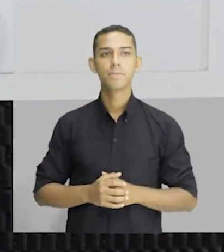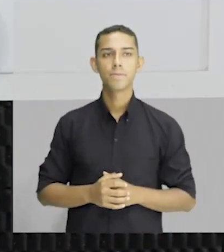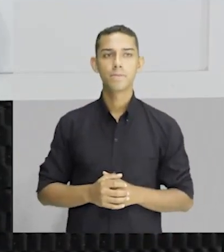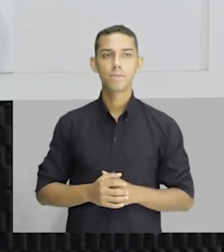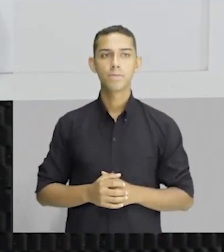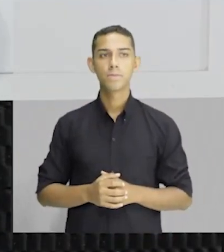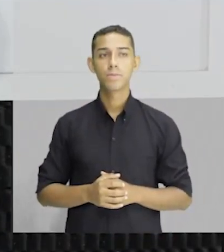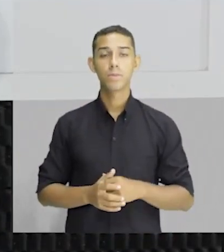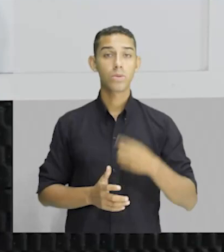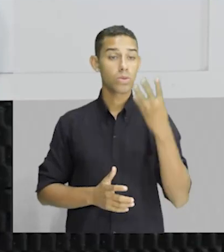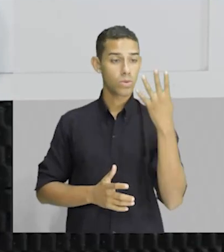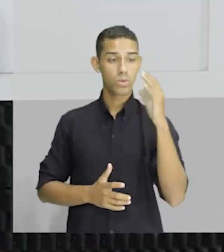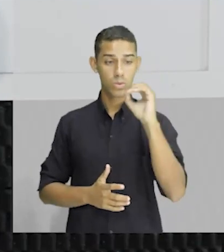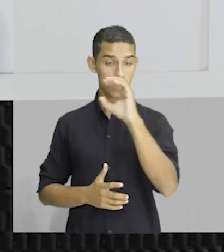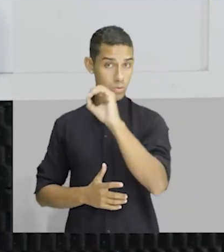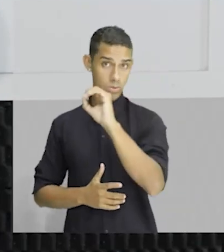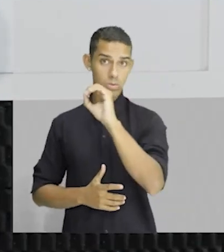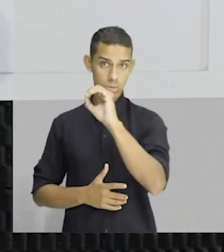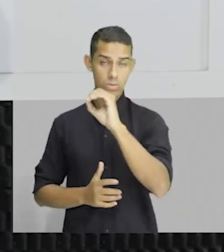400,